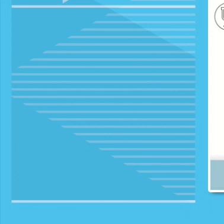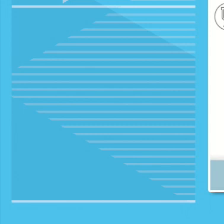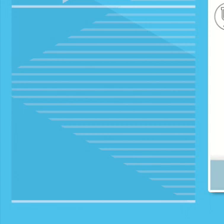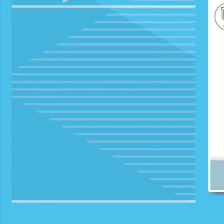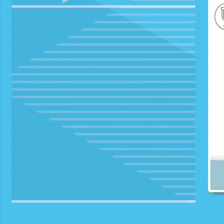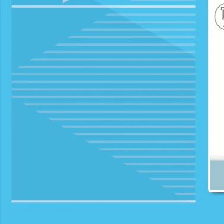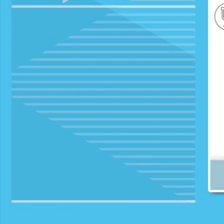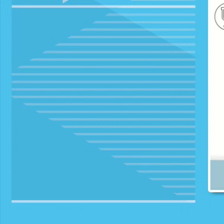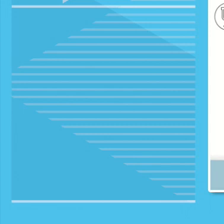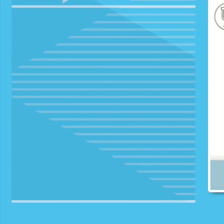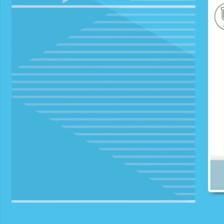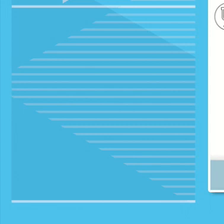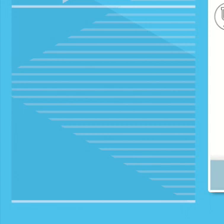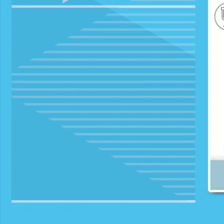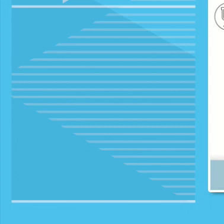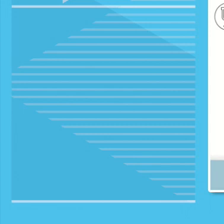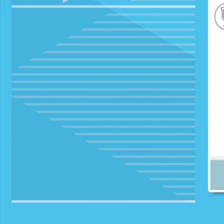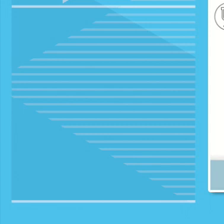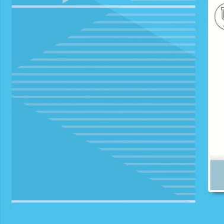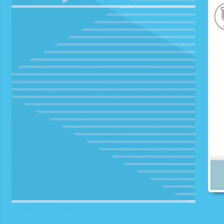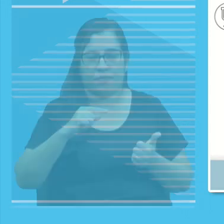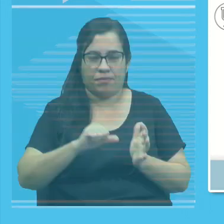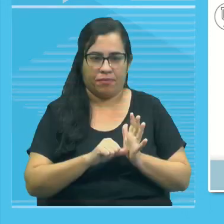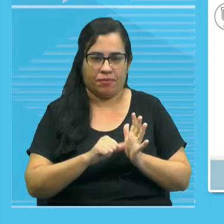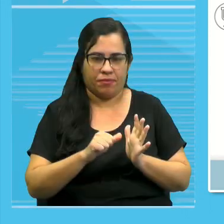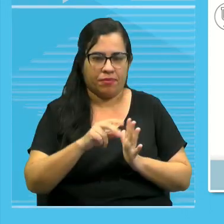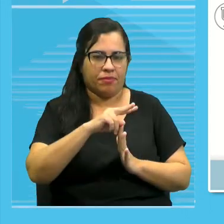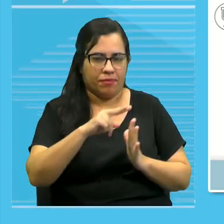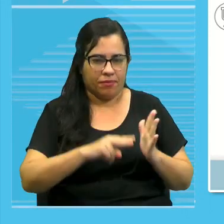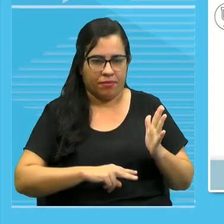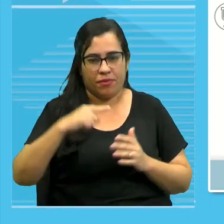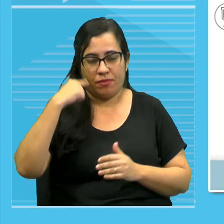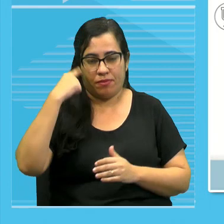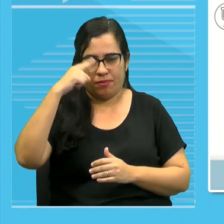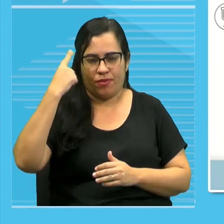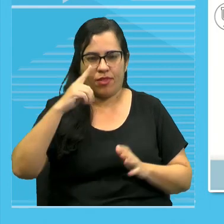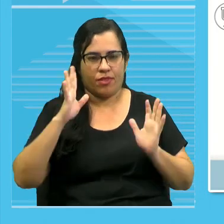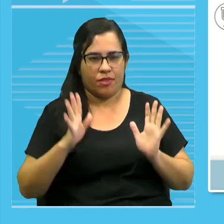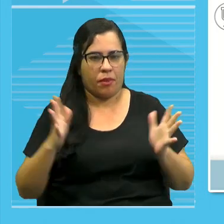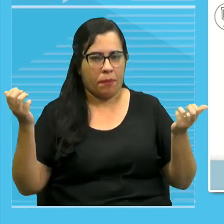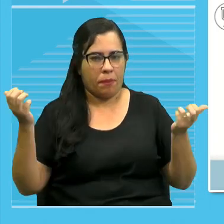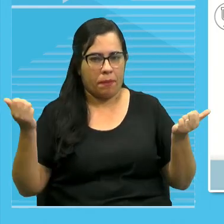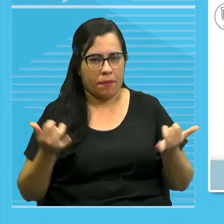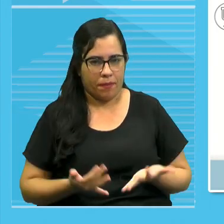Ok vou fazer a primeira leitura em espanhol como eu falei para vocês